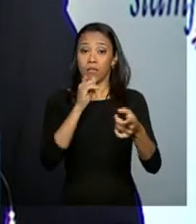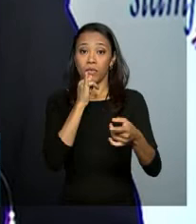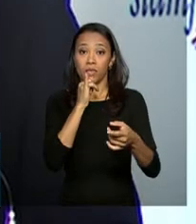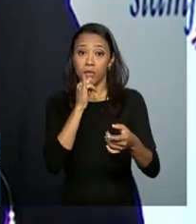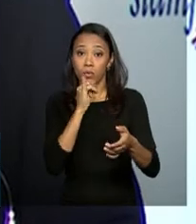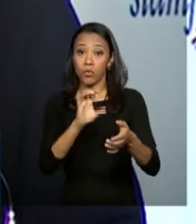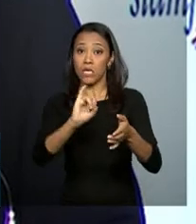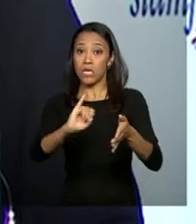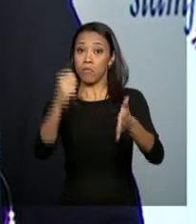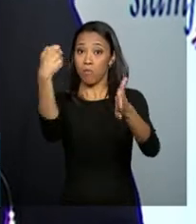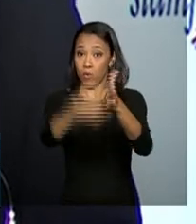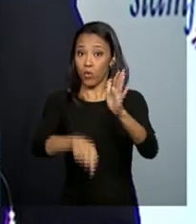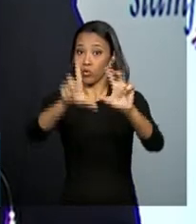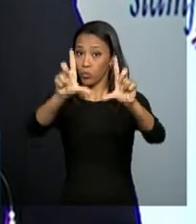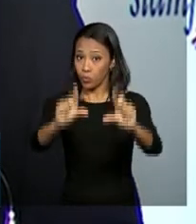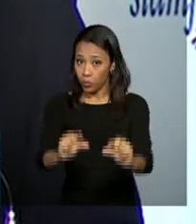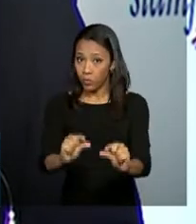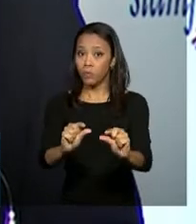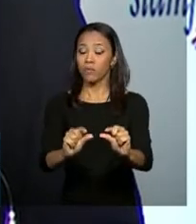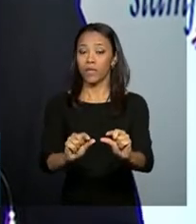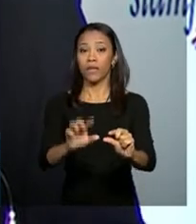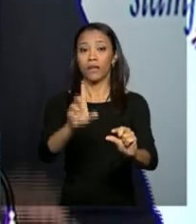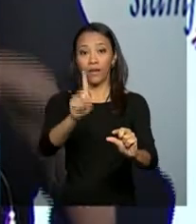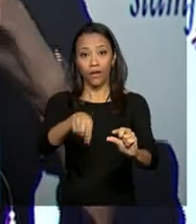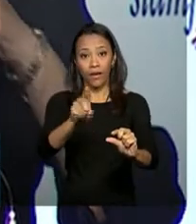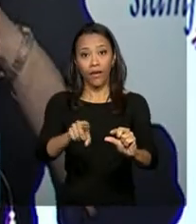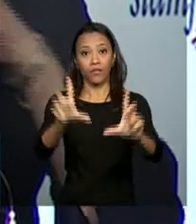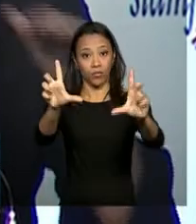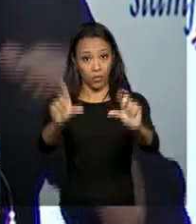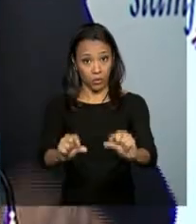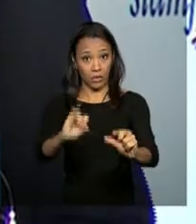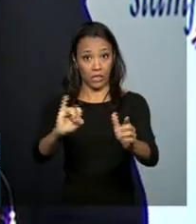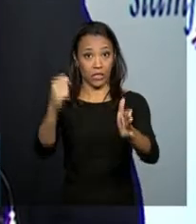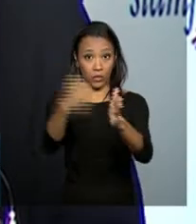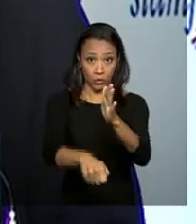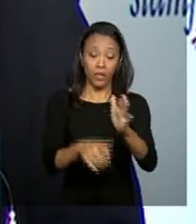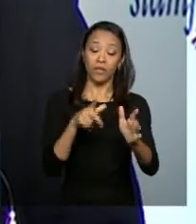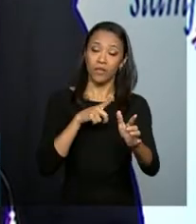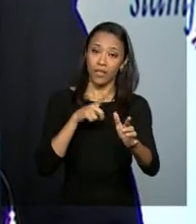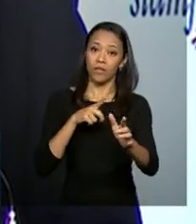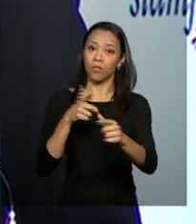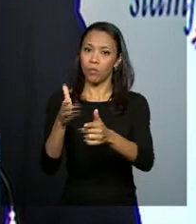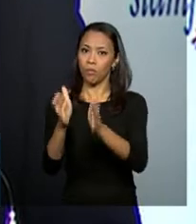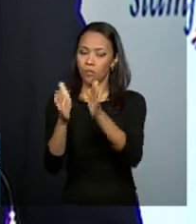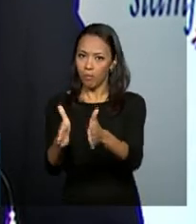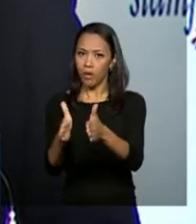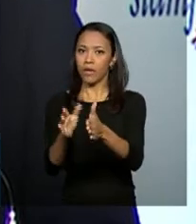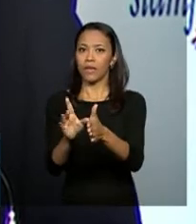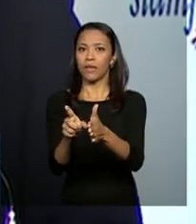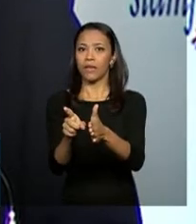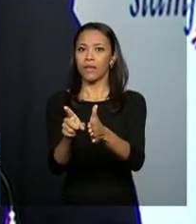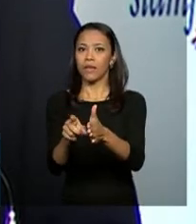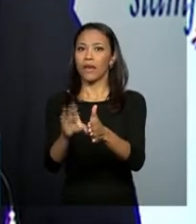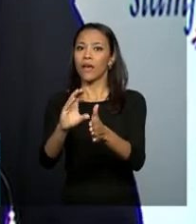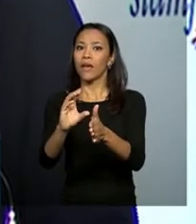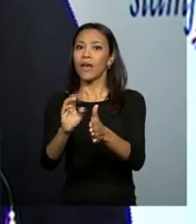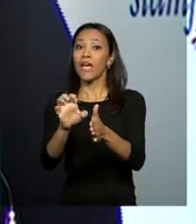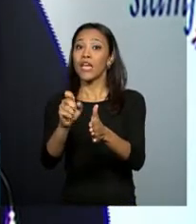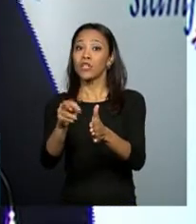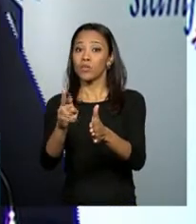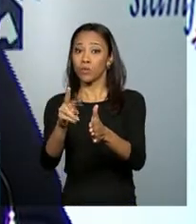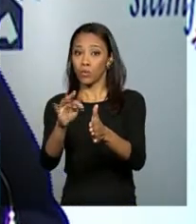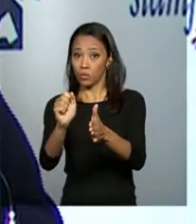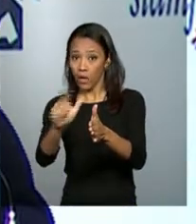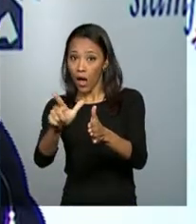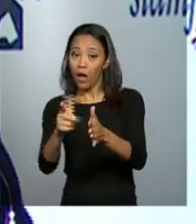folha, tem uma parte da desoneração da folha que é estrutural e tem outra parte que foi contracíclica. A